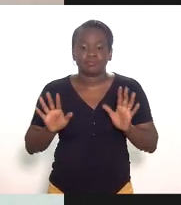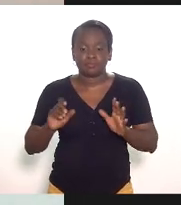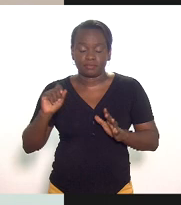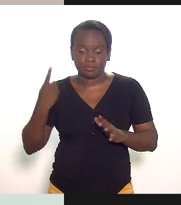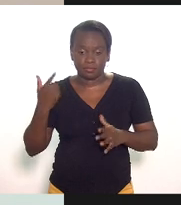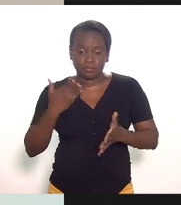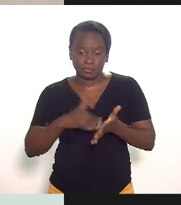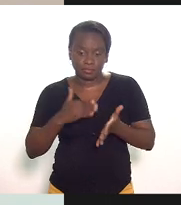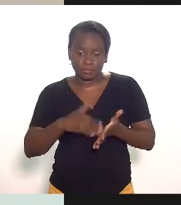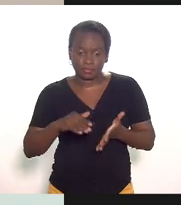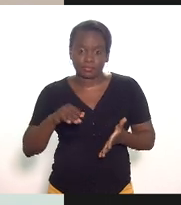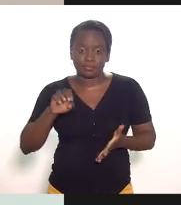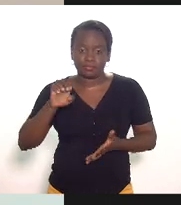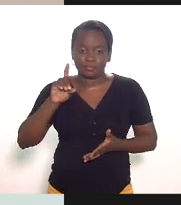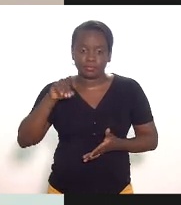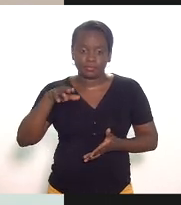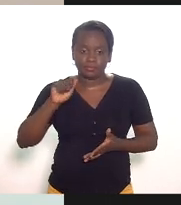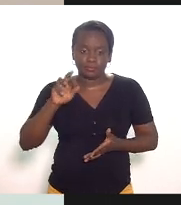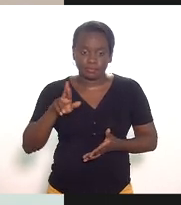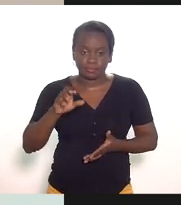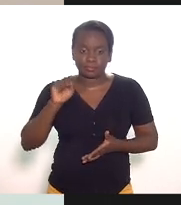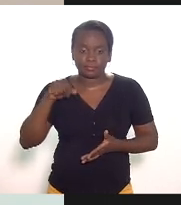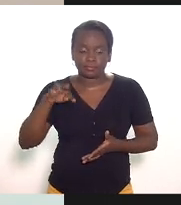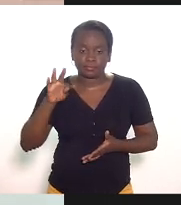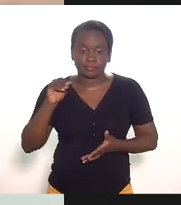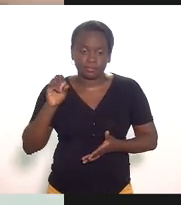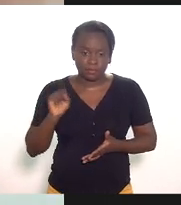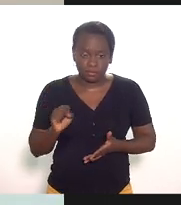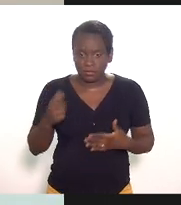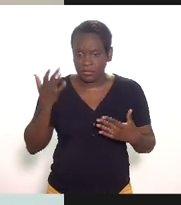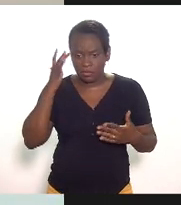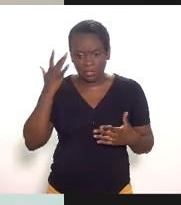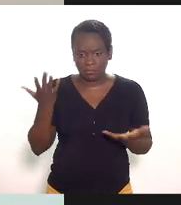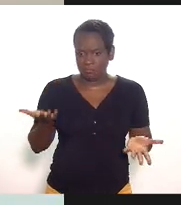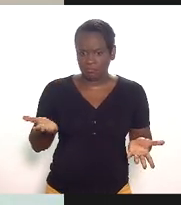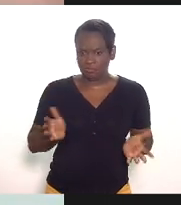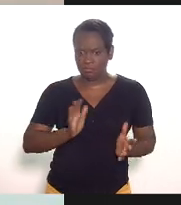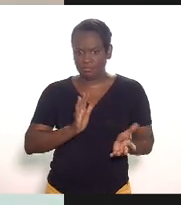ex-secretário Edmar Santos, que eu acho que é um absurdo, né?